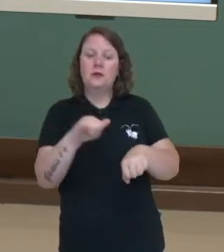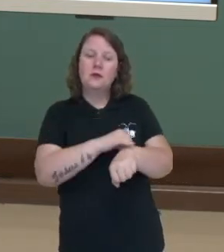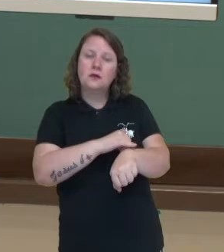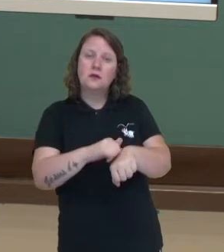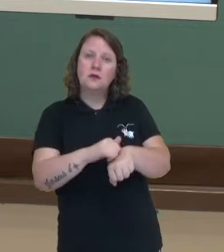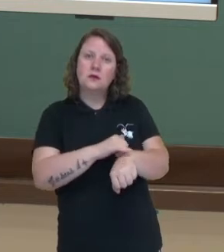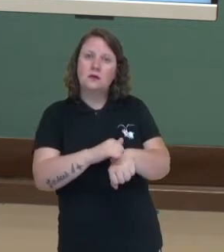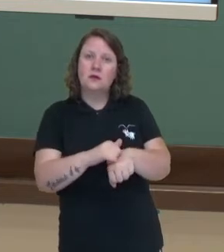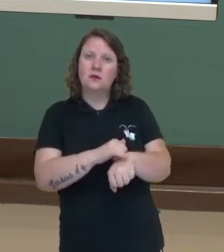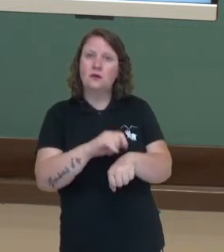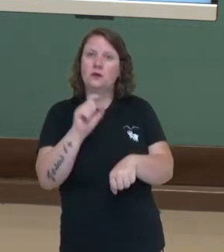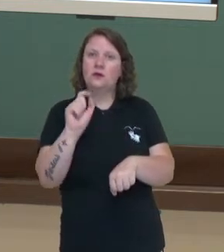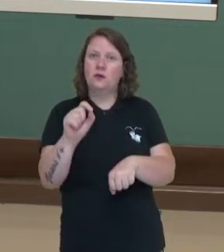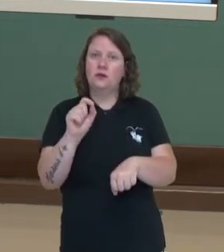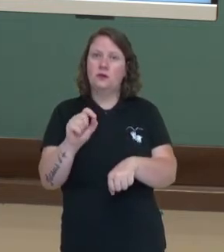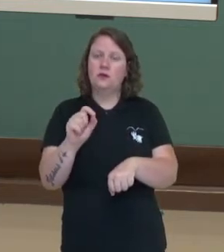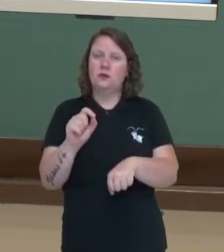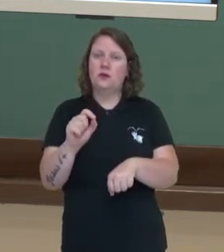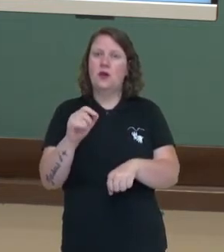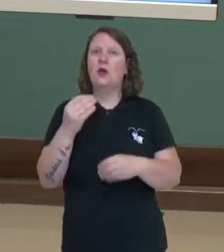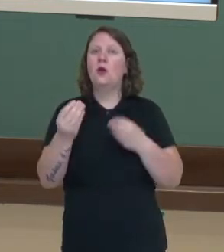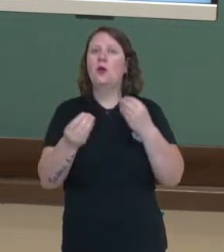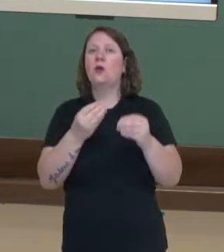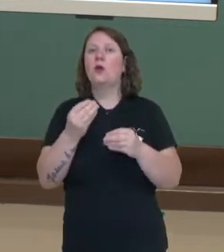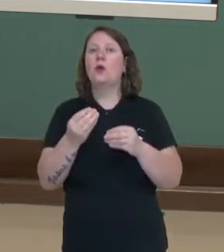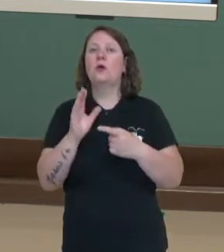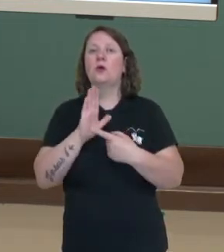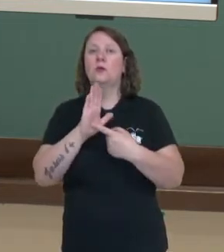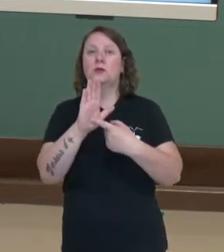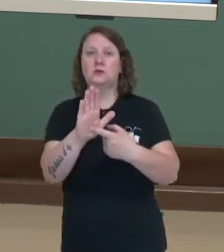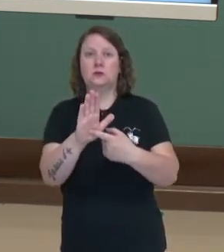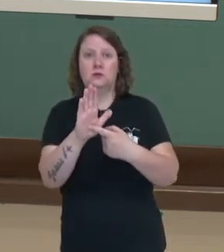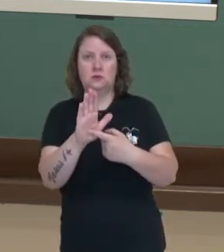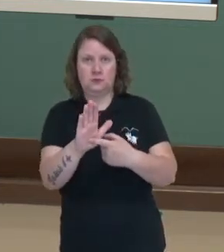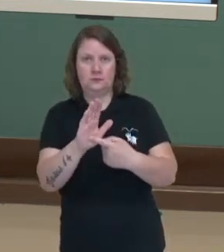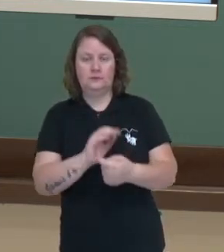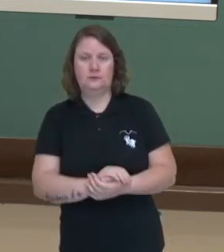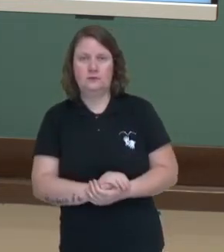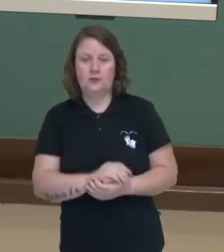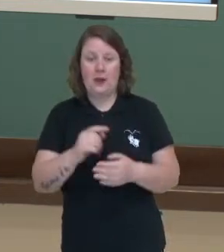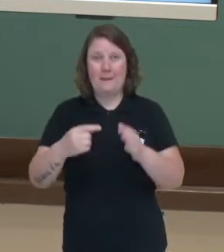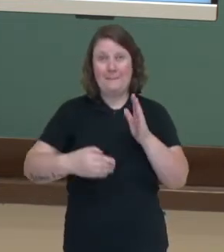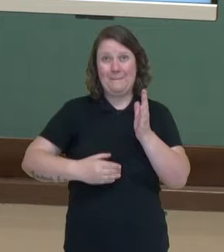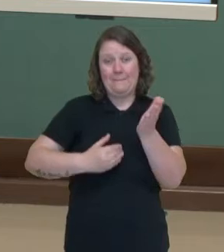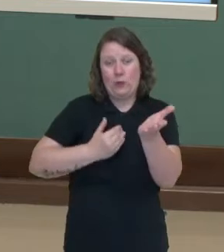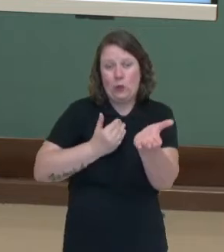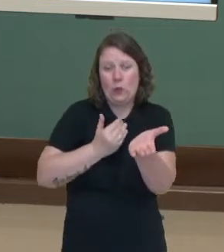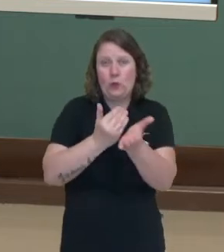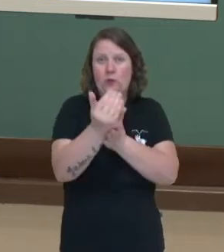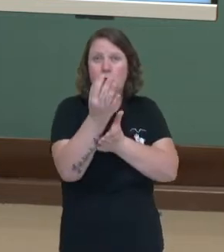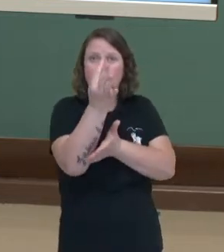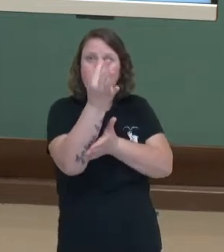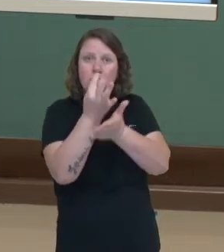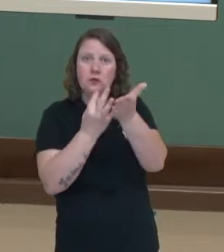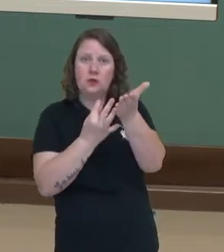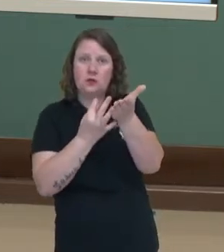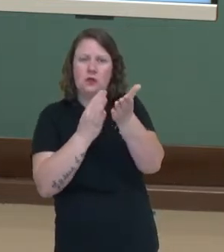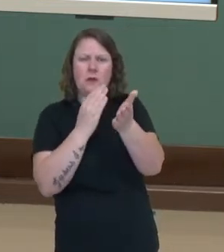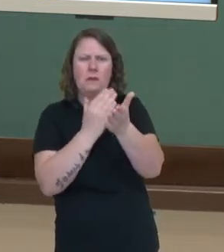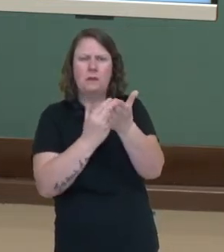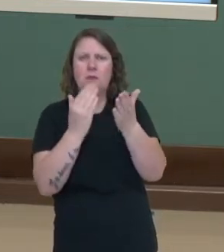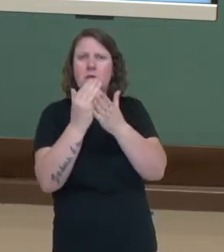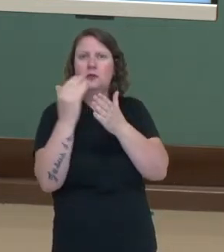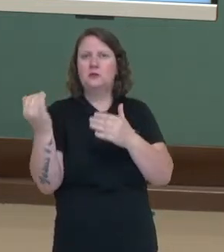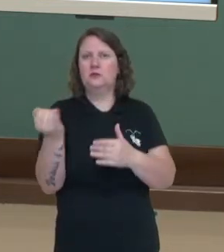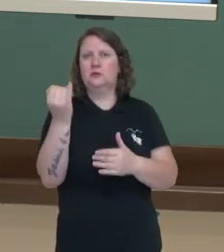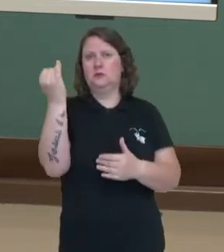pirâmide invertida. Em uma notícia, nós temos a apresentação do que é mais importante já no início do texto e o que é mais